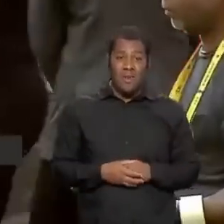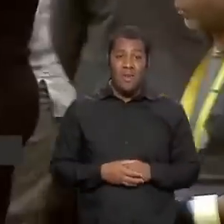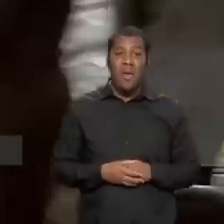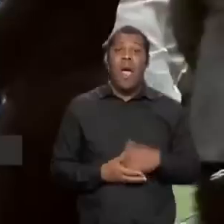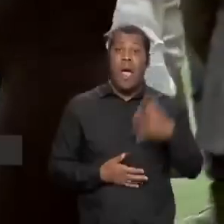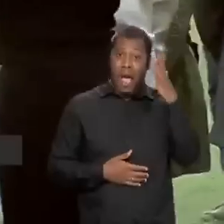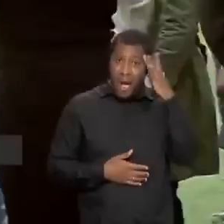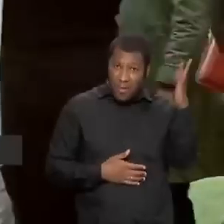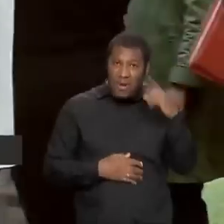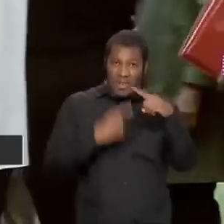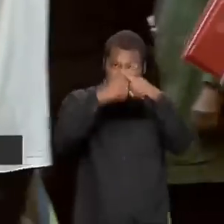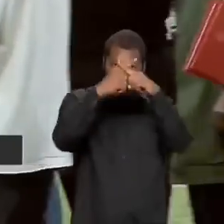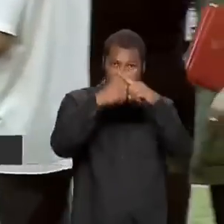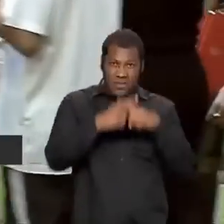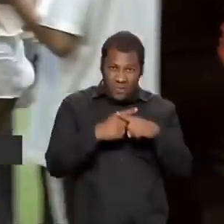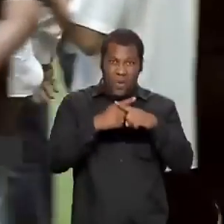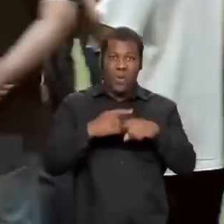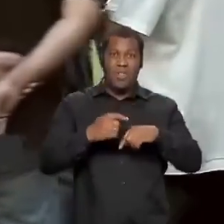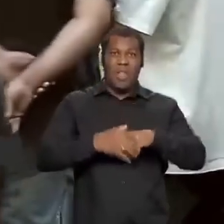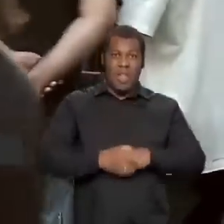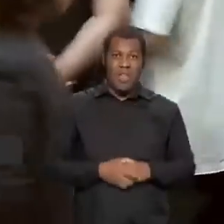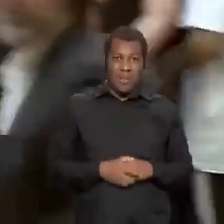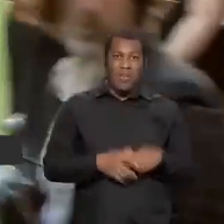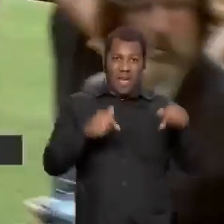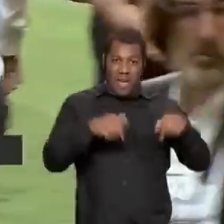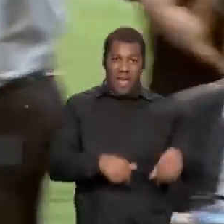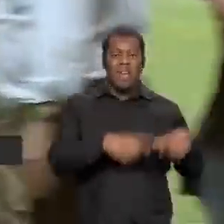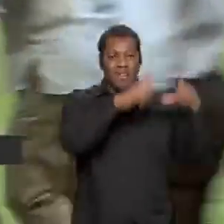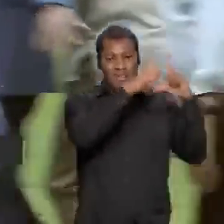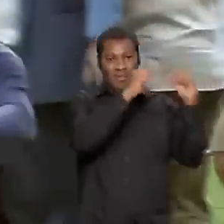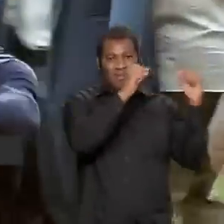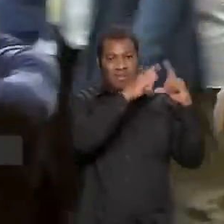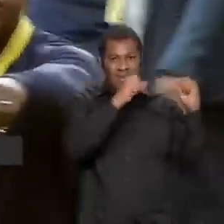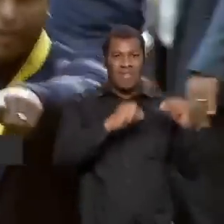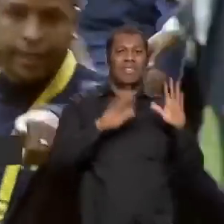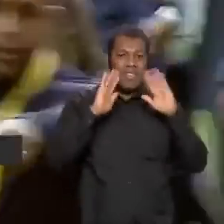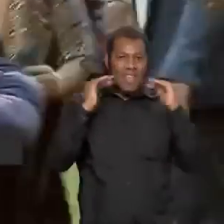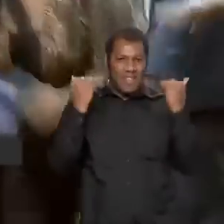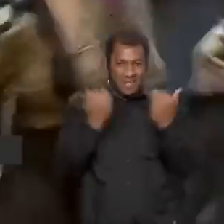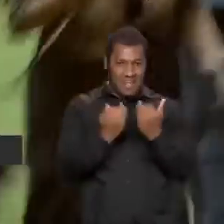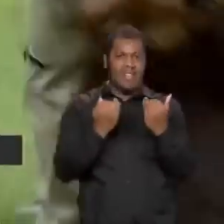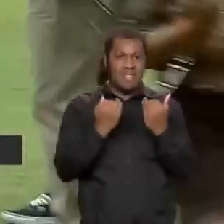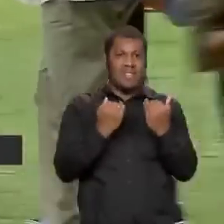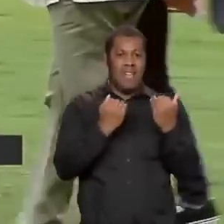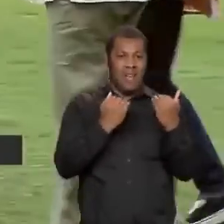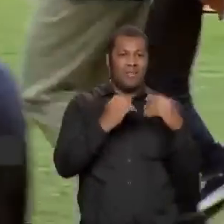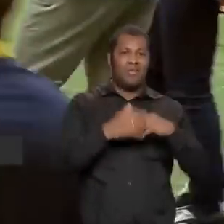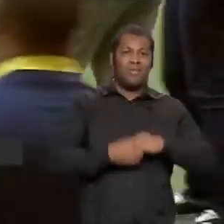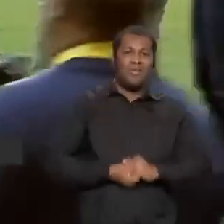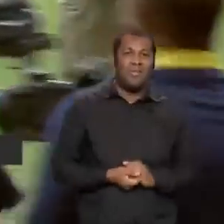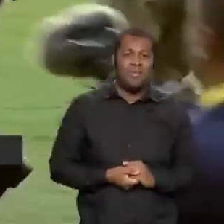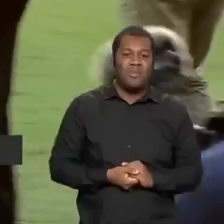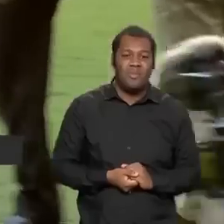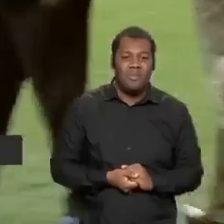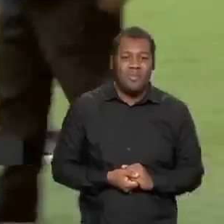amistoso amanhã aqui em Brasília, no estádio Mané Garrincha.